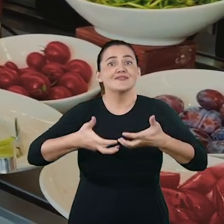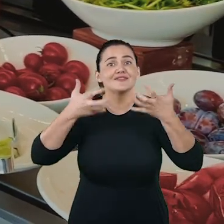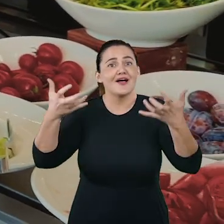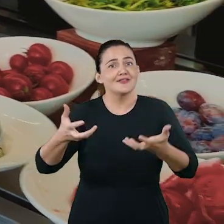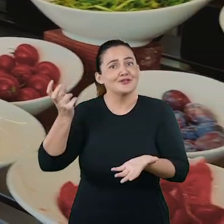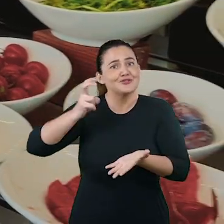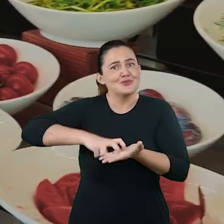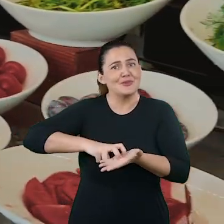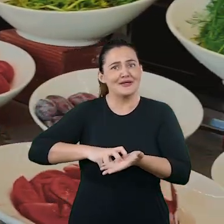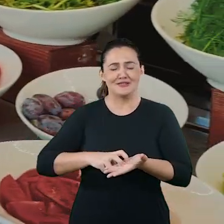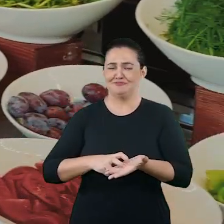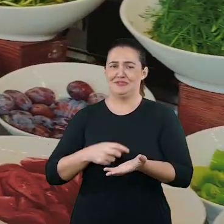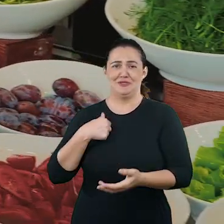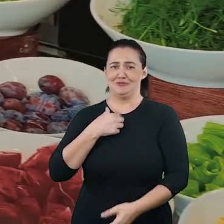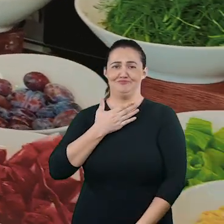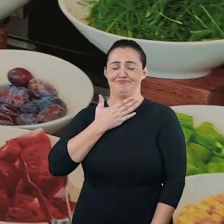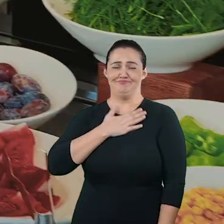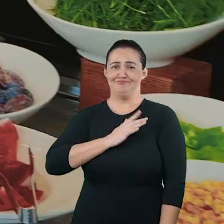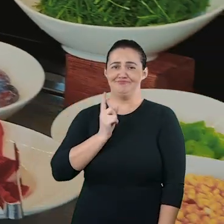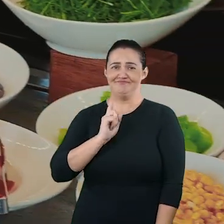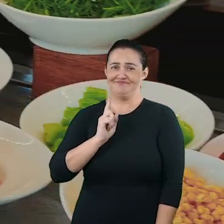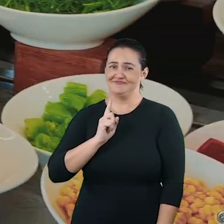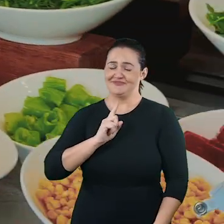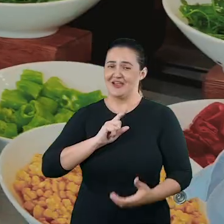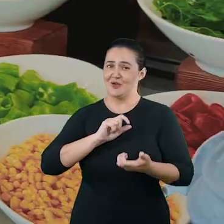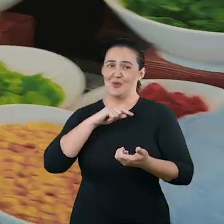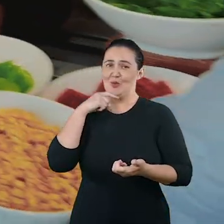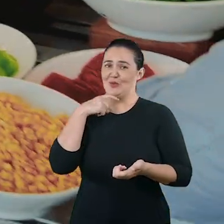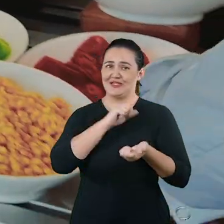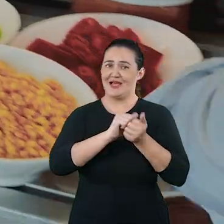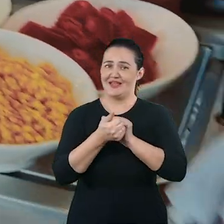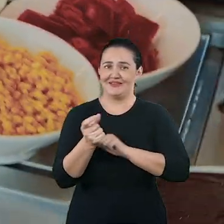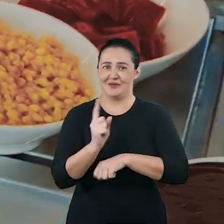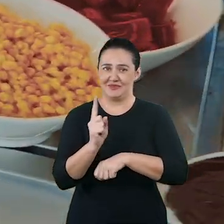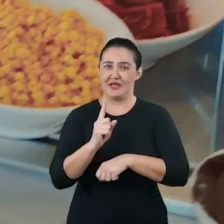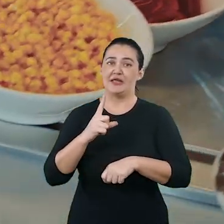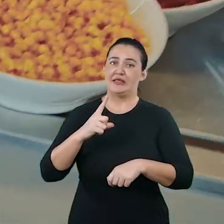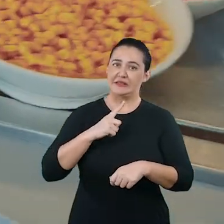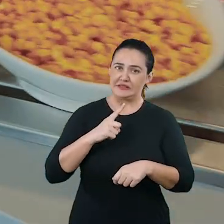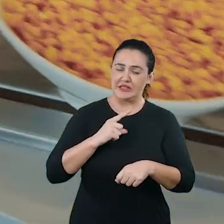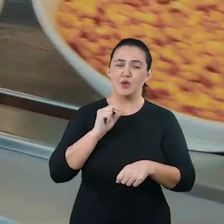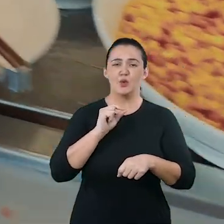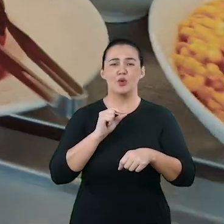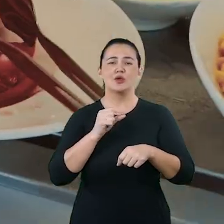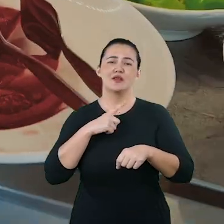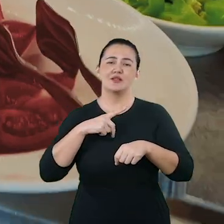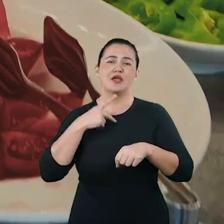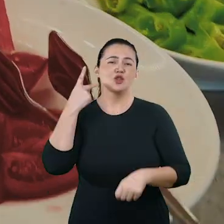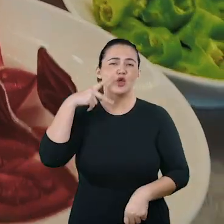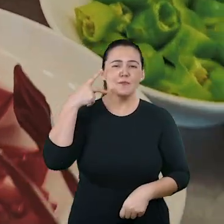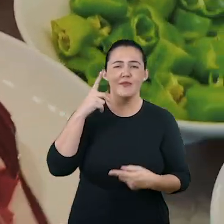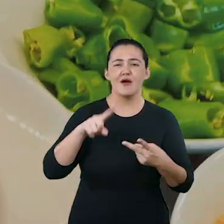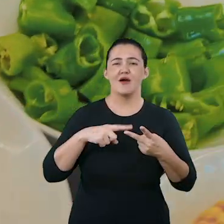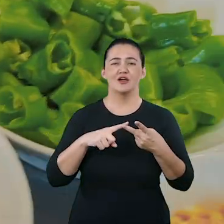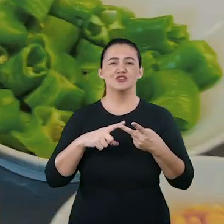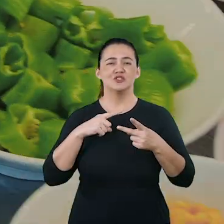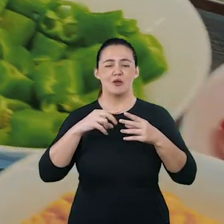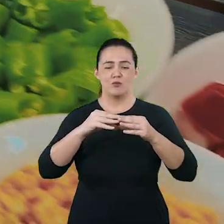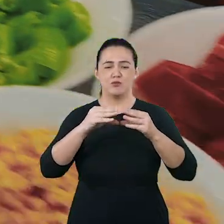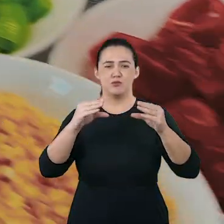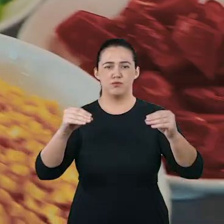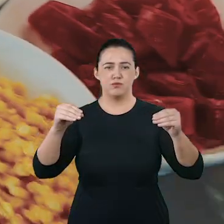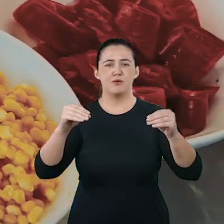manhã, gente. Isso aí eu ainda não consigo me adaptar muito. Mas a gente tem aqui tomate, pepino, isso aqui é o principal